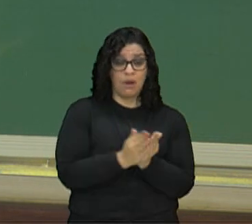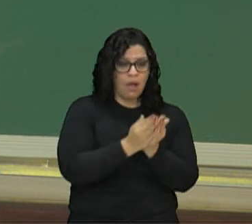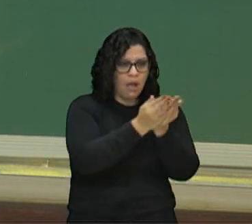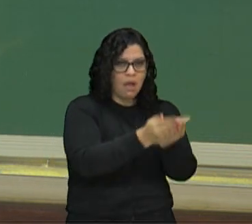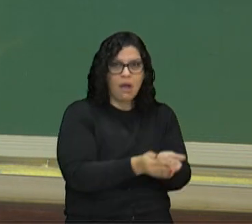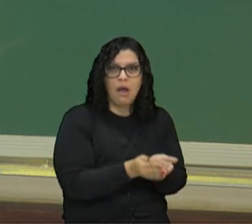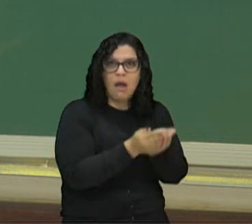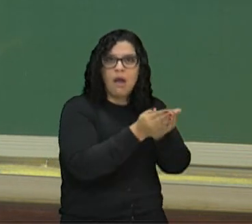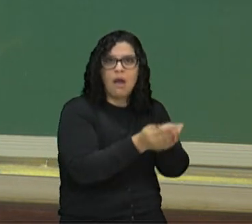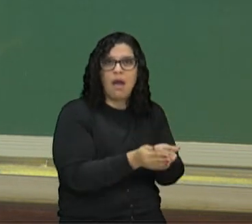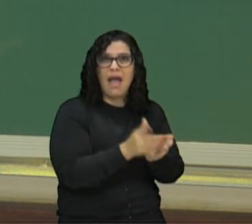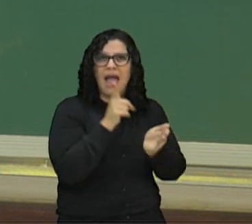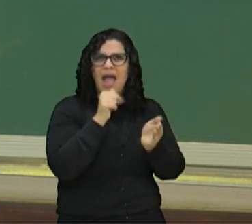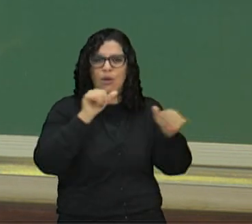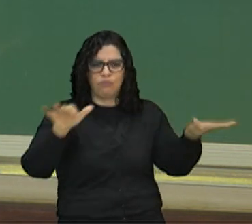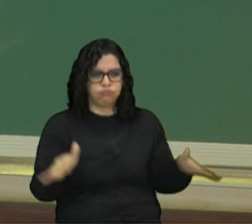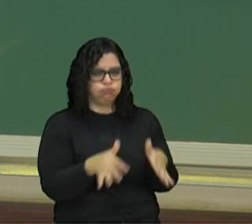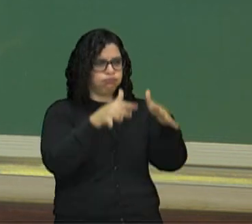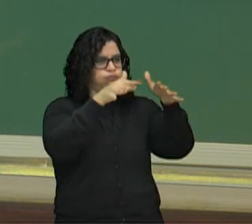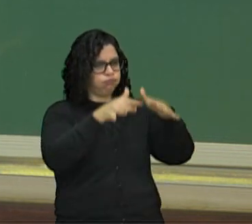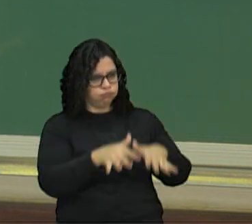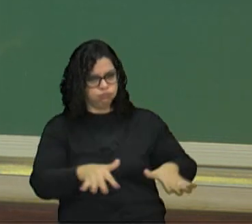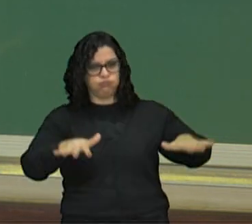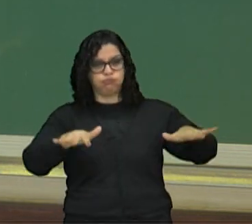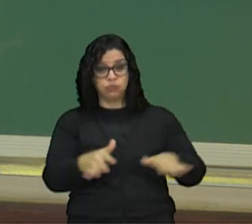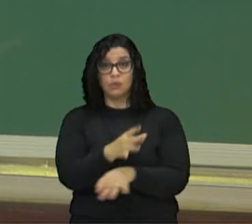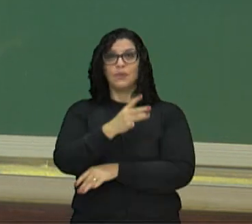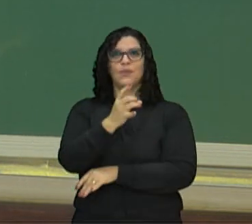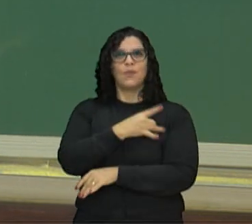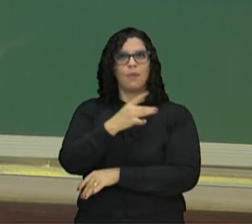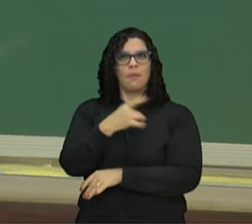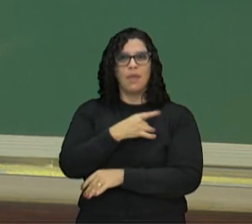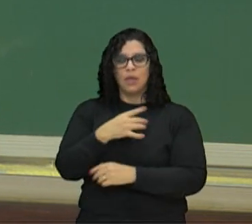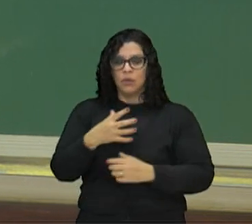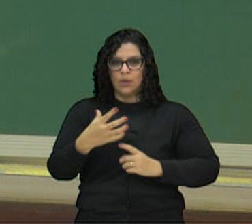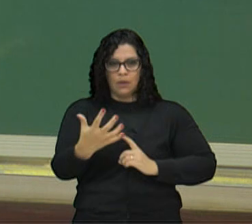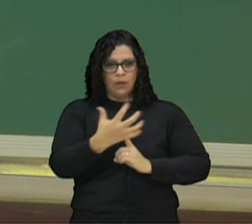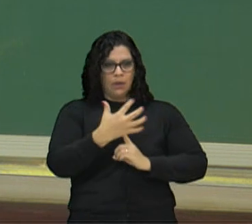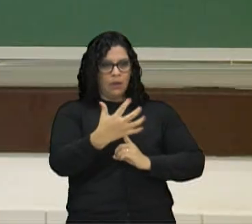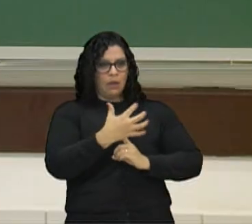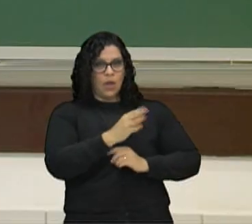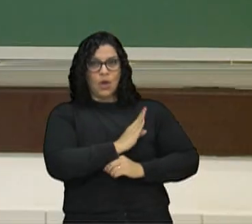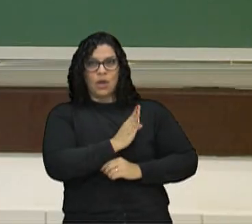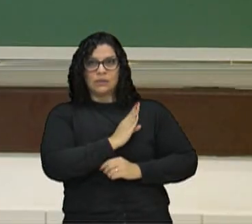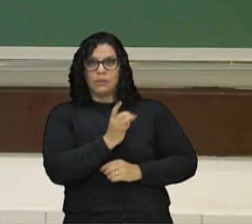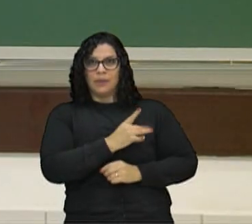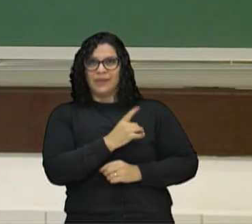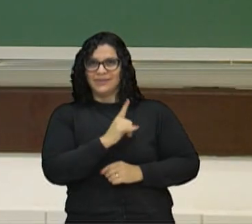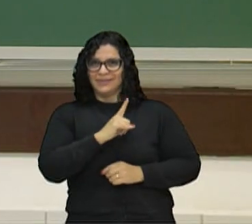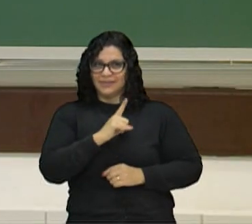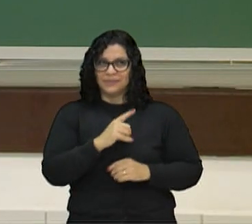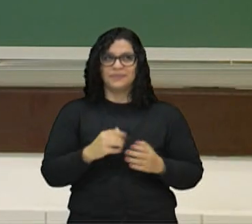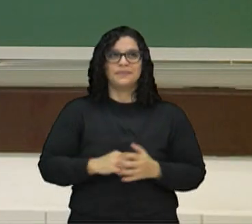navegando pelo mar e ali o medo estava tomando conta do seu coração.